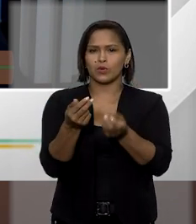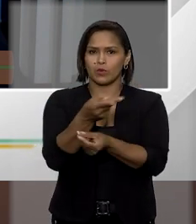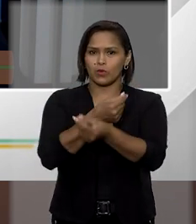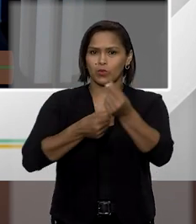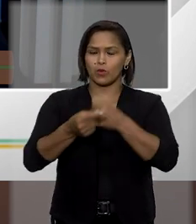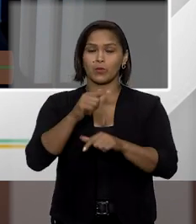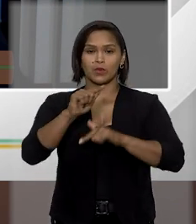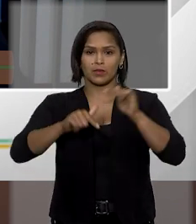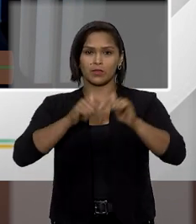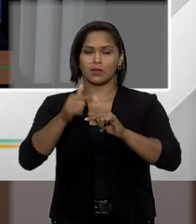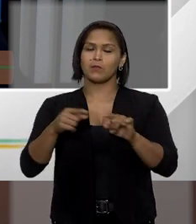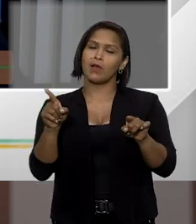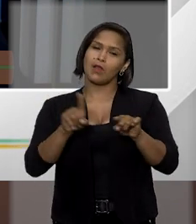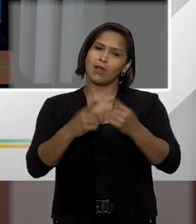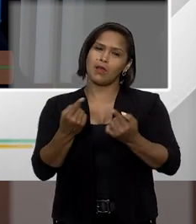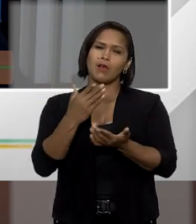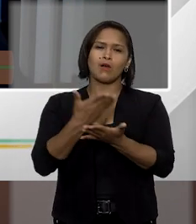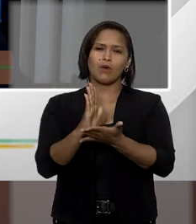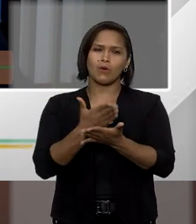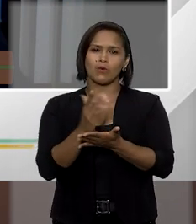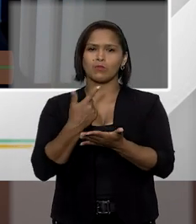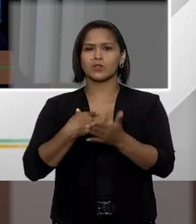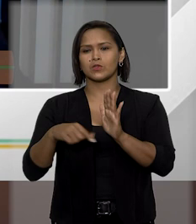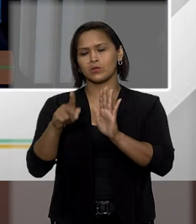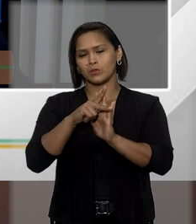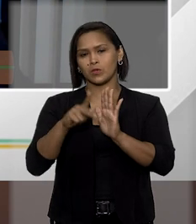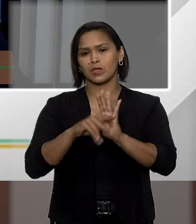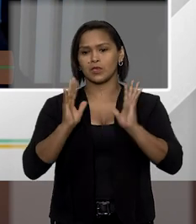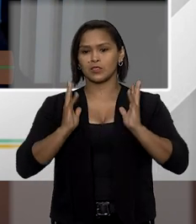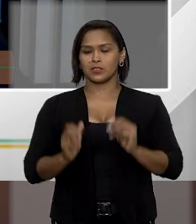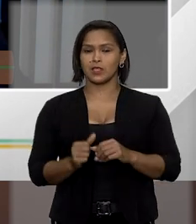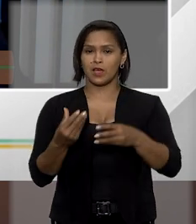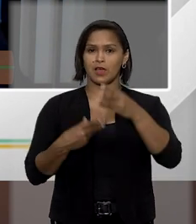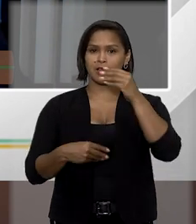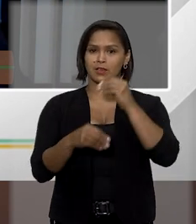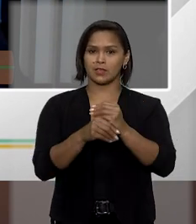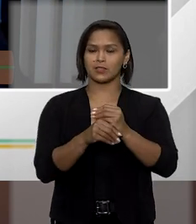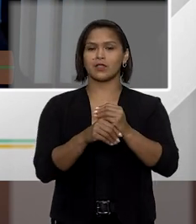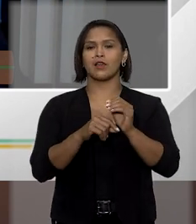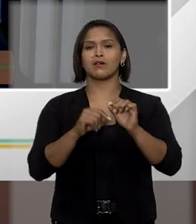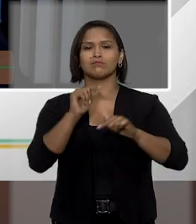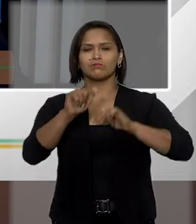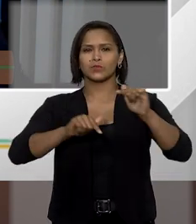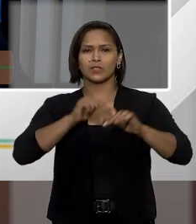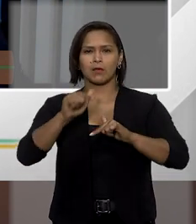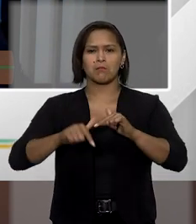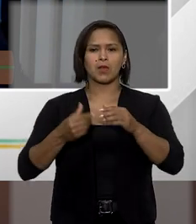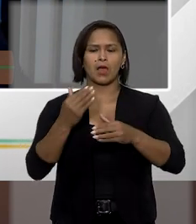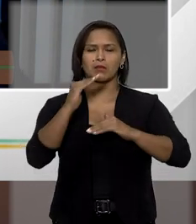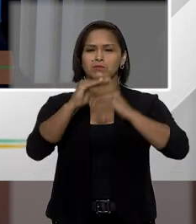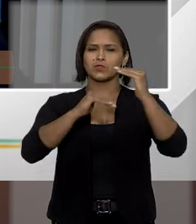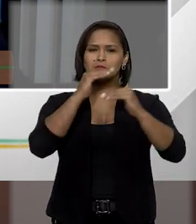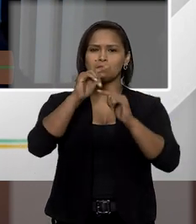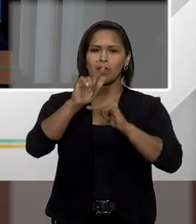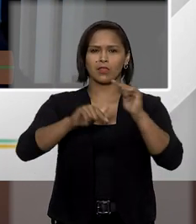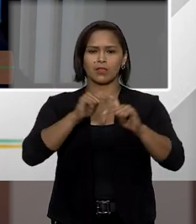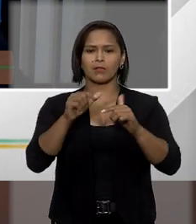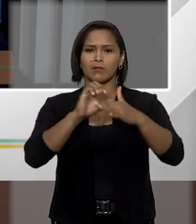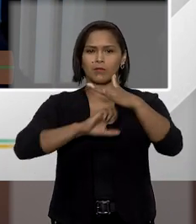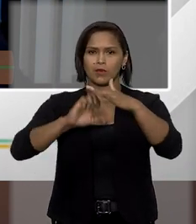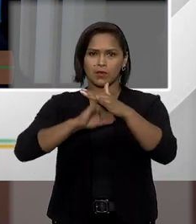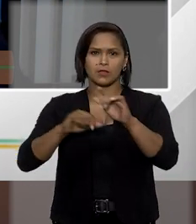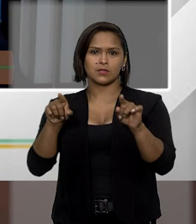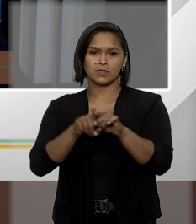econômico em que ela atua, muitas vezes o programa de integridade serve para agregar no funcionamento e no desempenho das atividades de